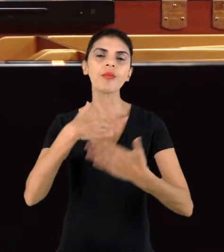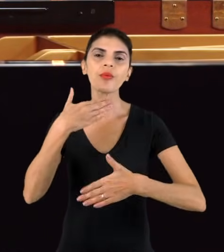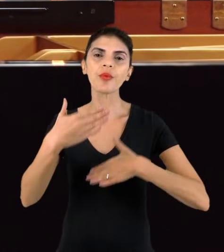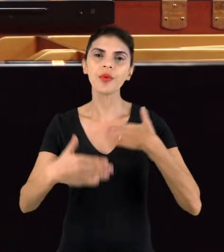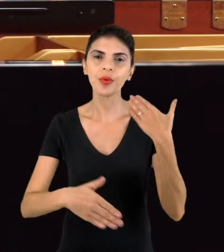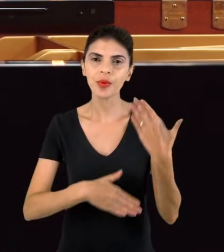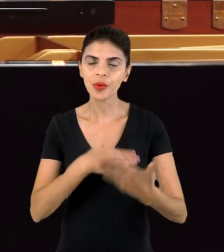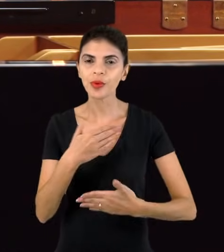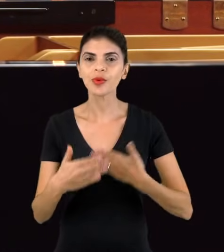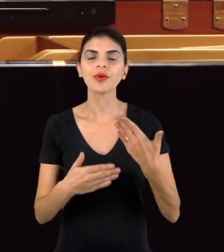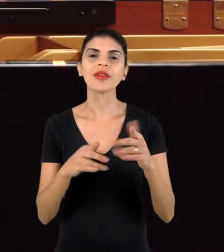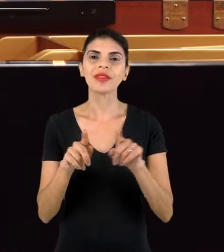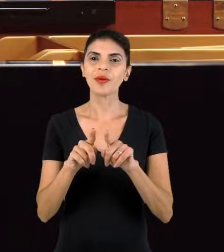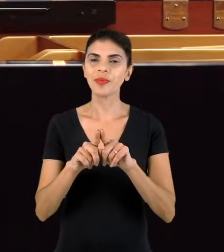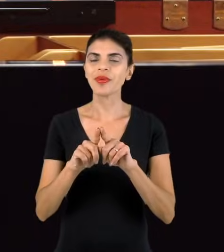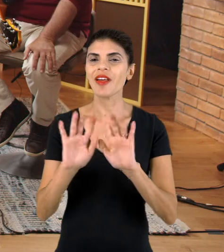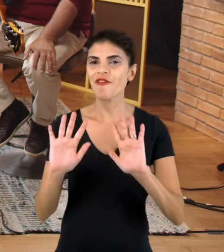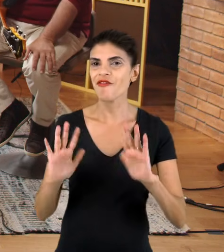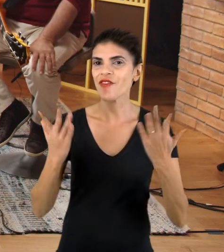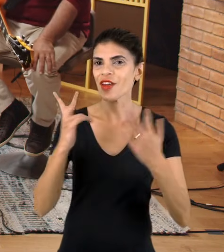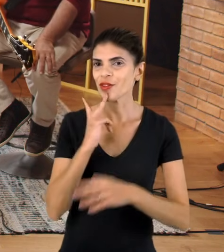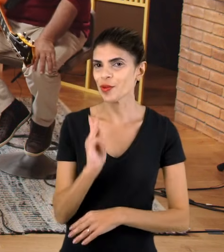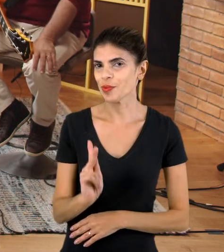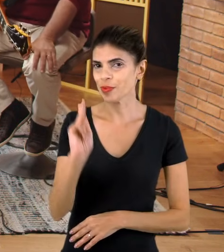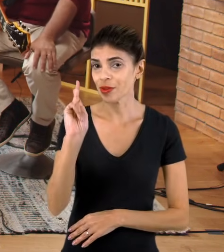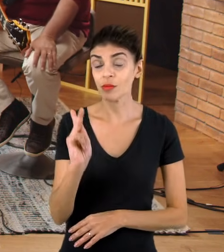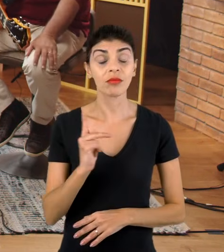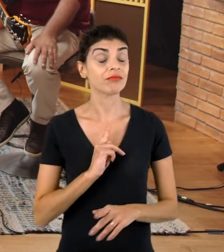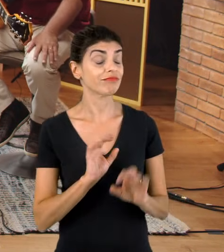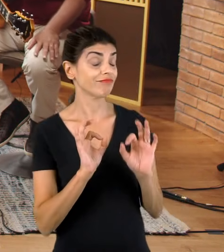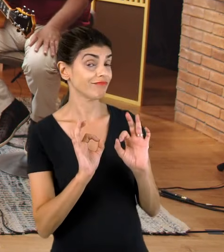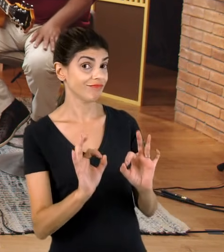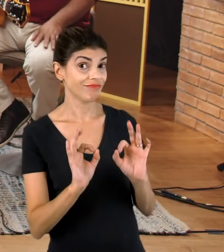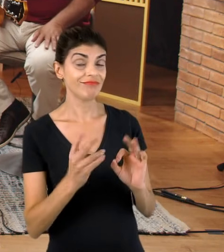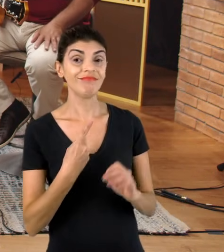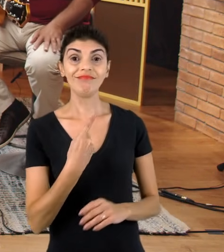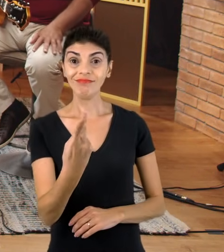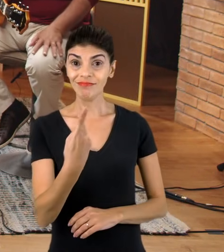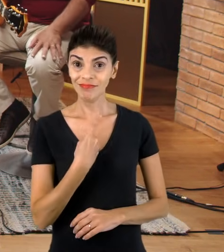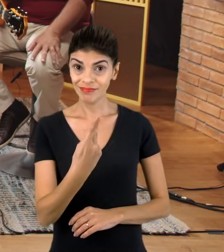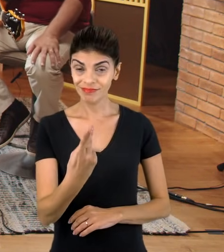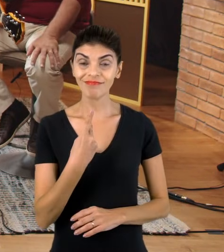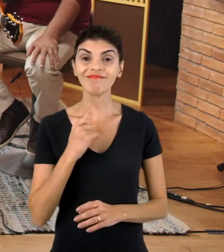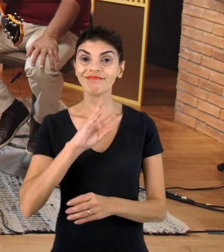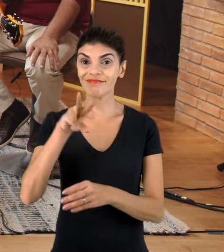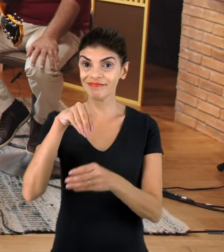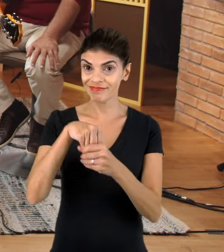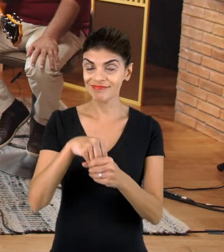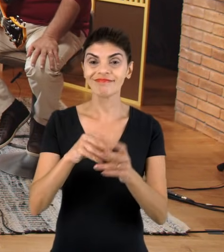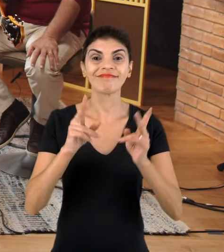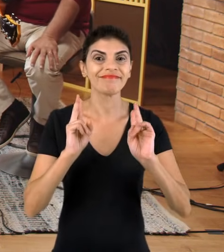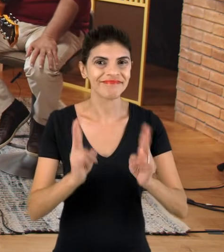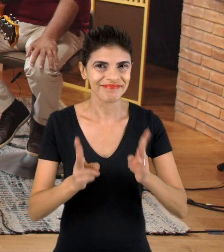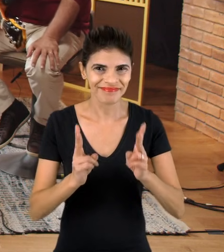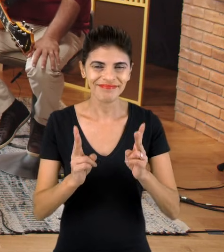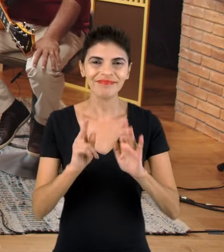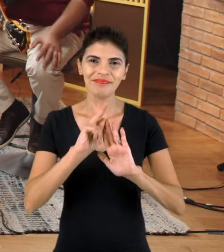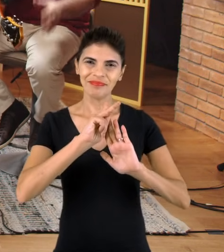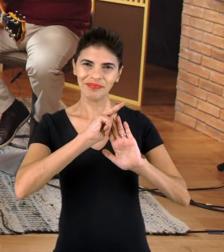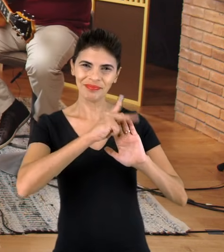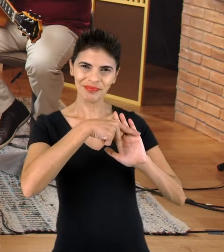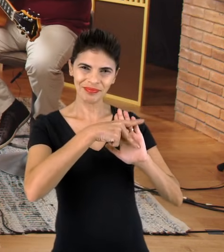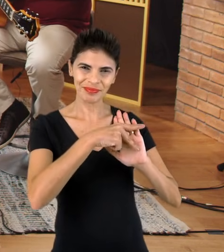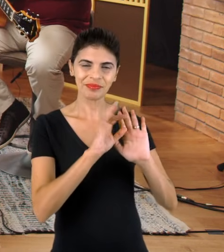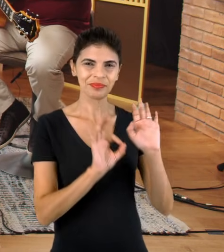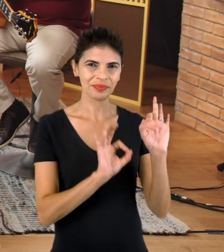depois nessa coisa da Petrobras. Exatamente, né? Quando a gente teve, porque nós dois estamos dentro